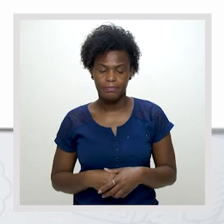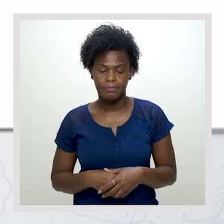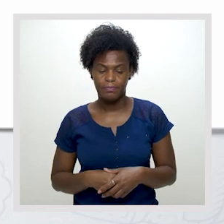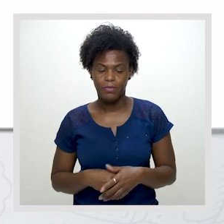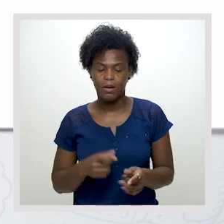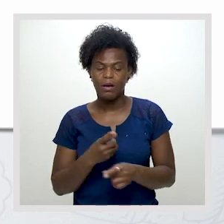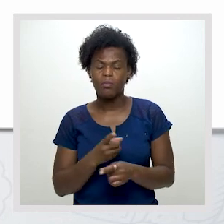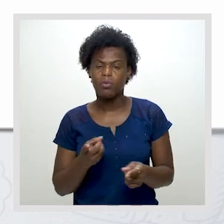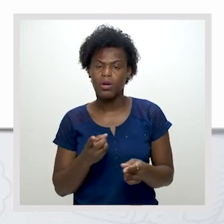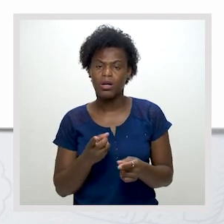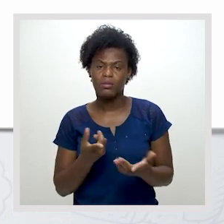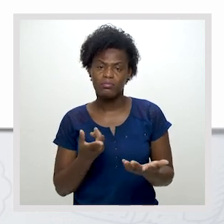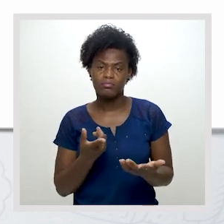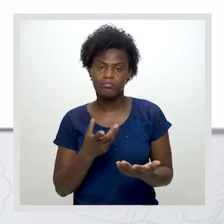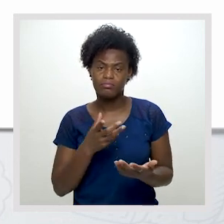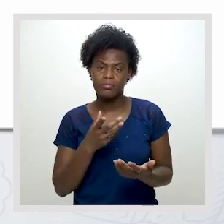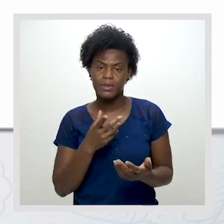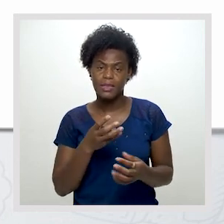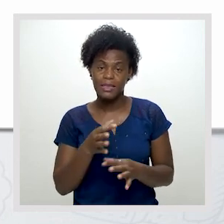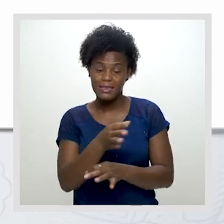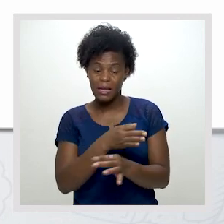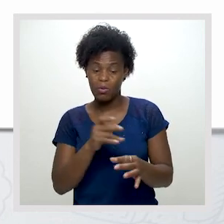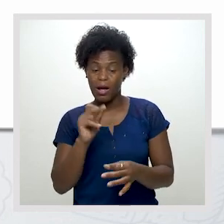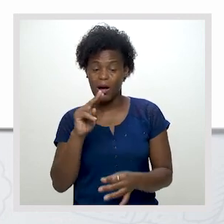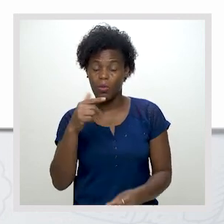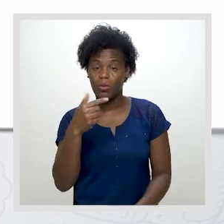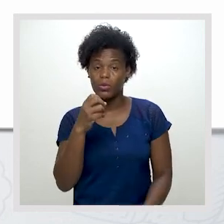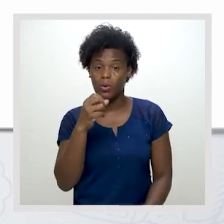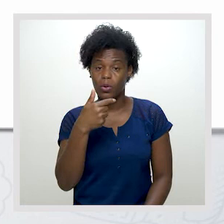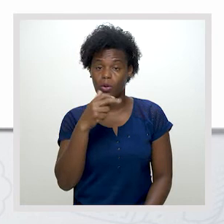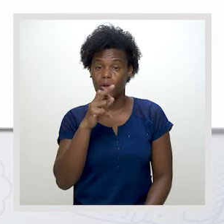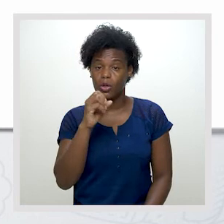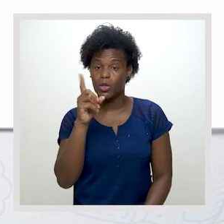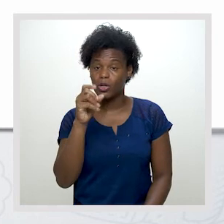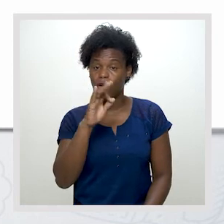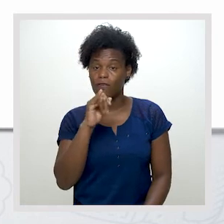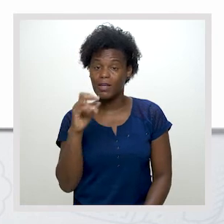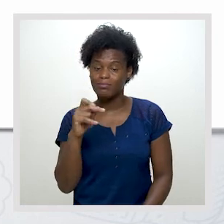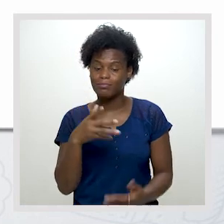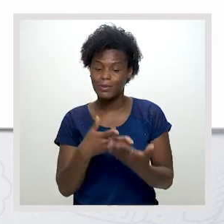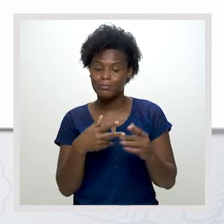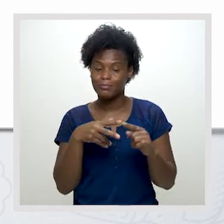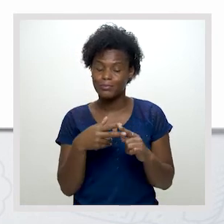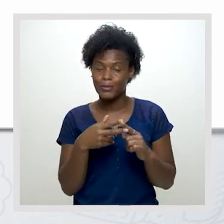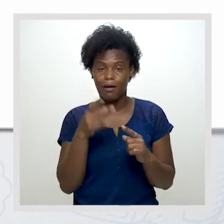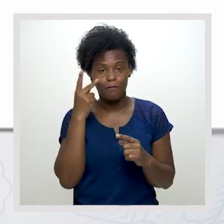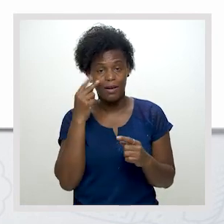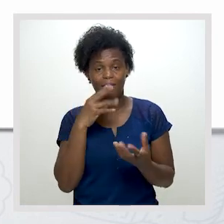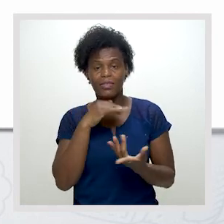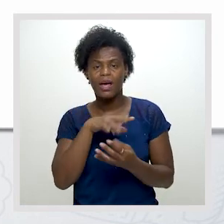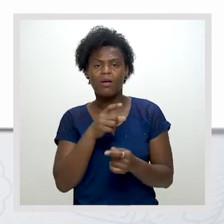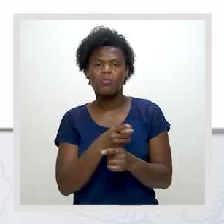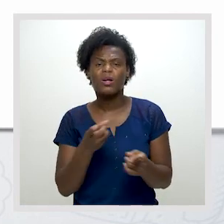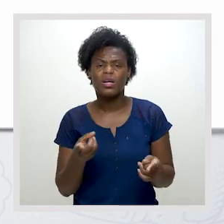que se atribuiu à célula autotrófica a manutenção da vida na Terra? A resposta